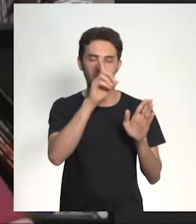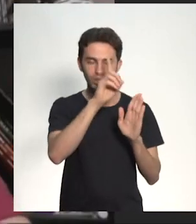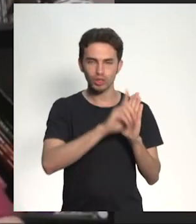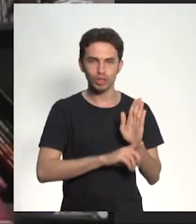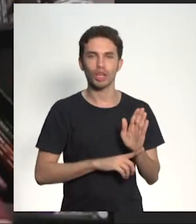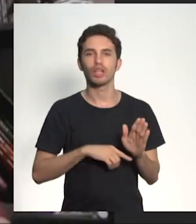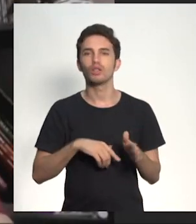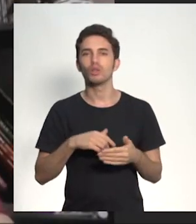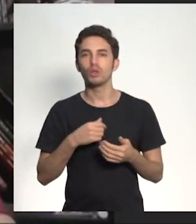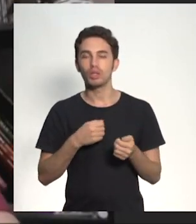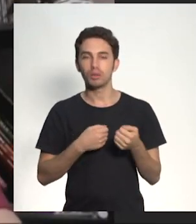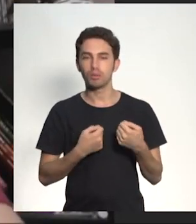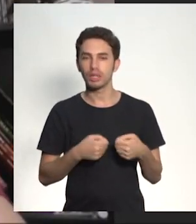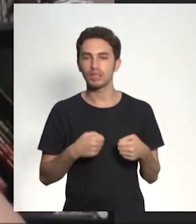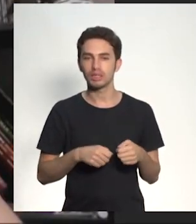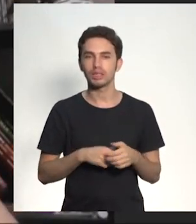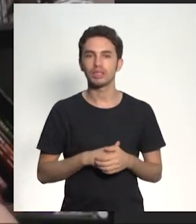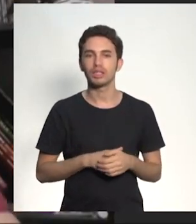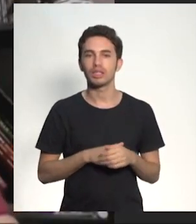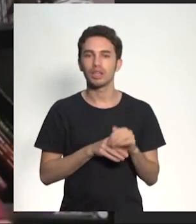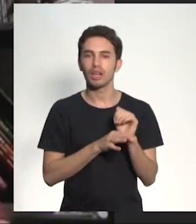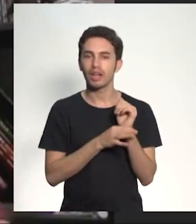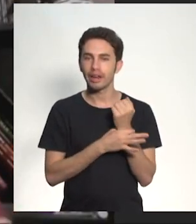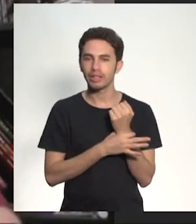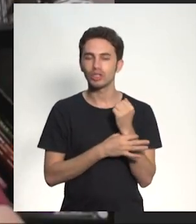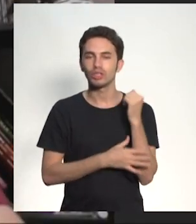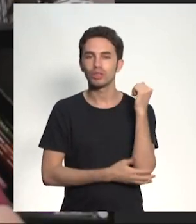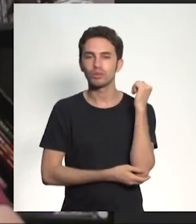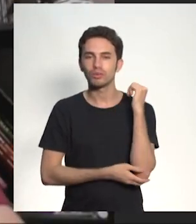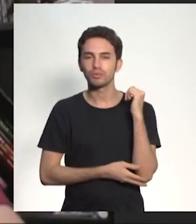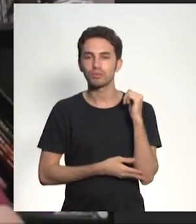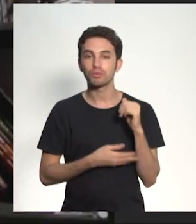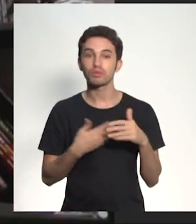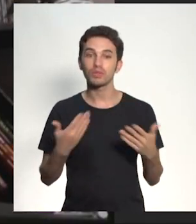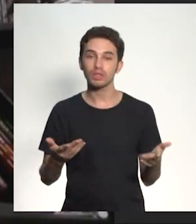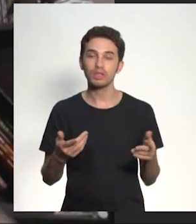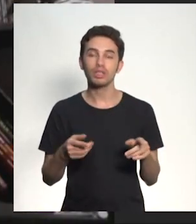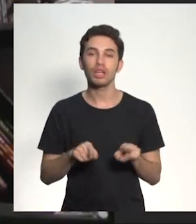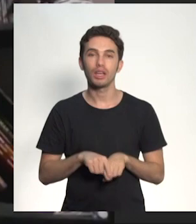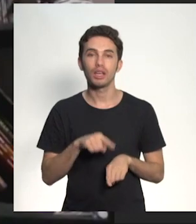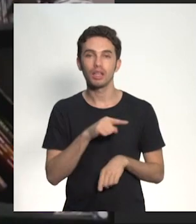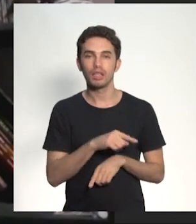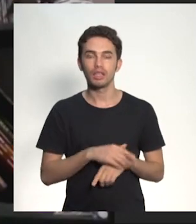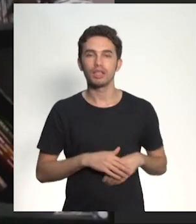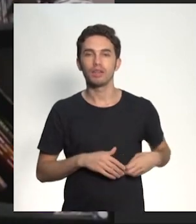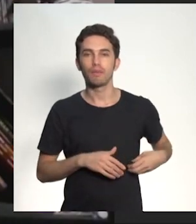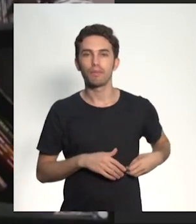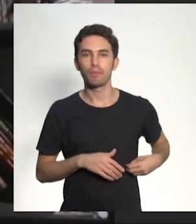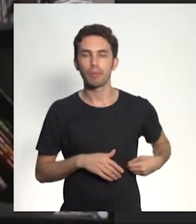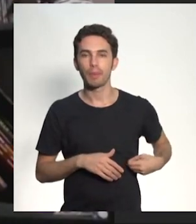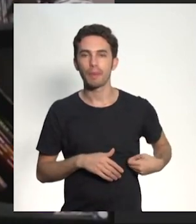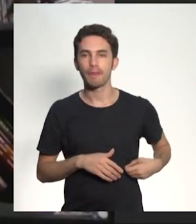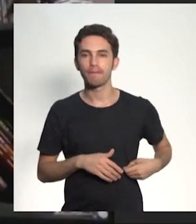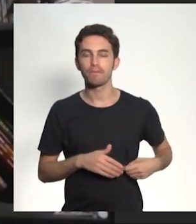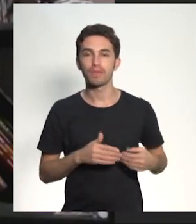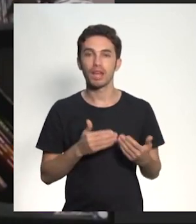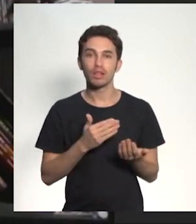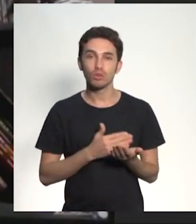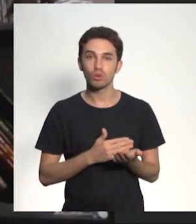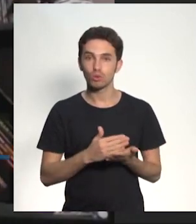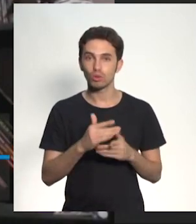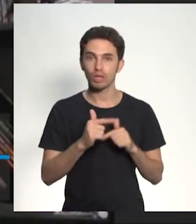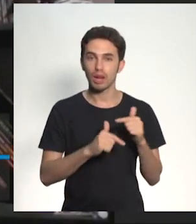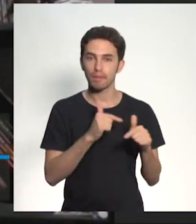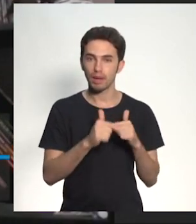conquistados e garantidos. E justamente ele vai surgir ali em um momento onde o trabalho ele começa ali a ter